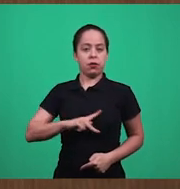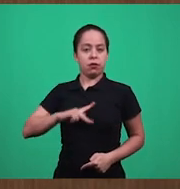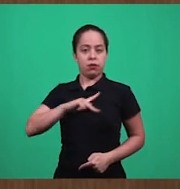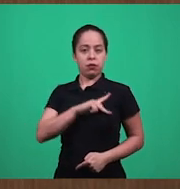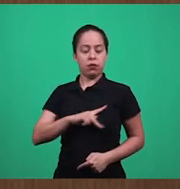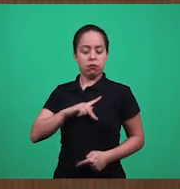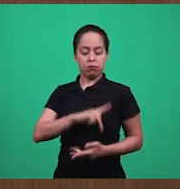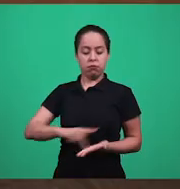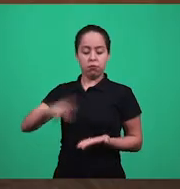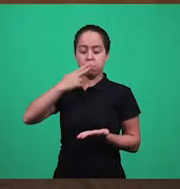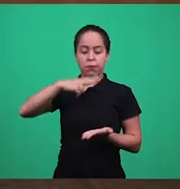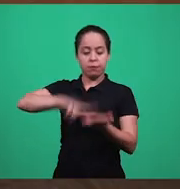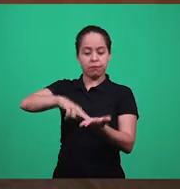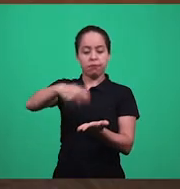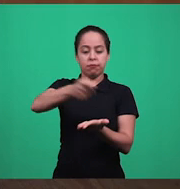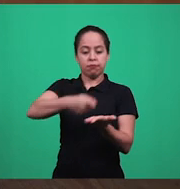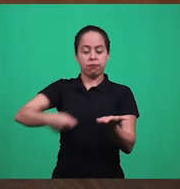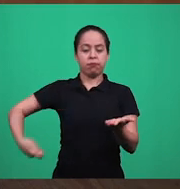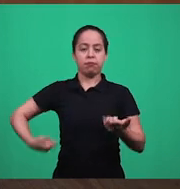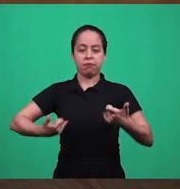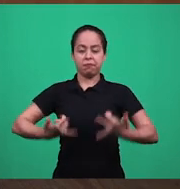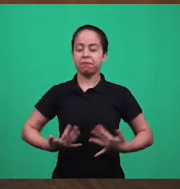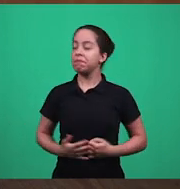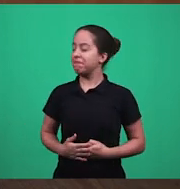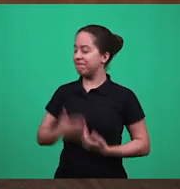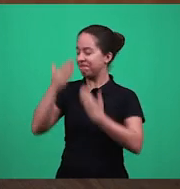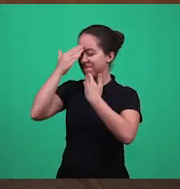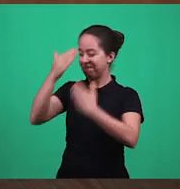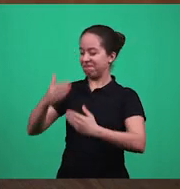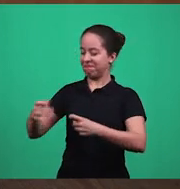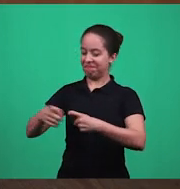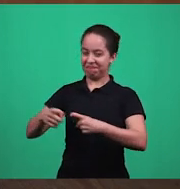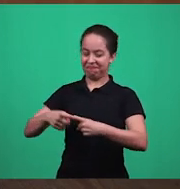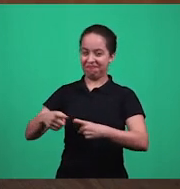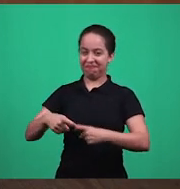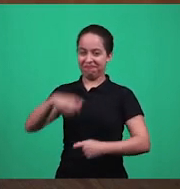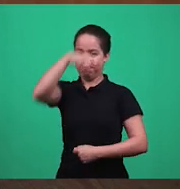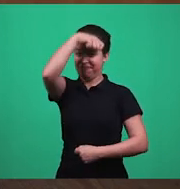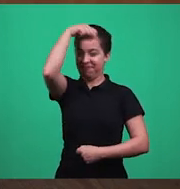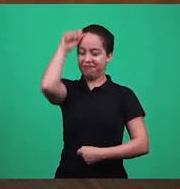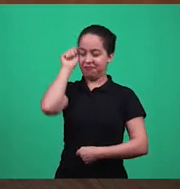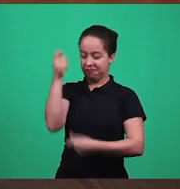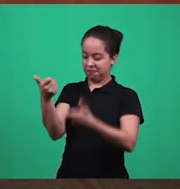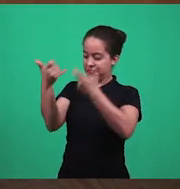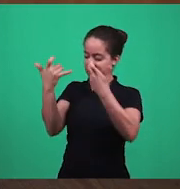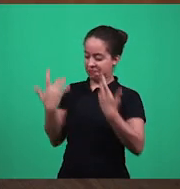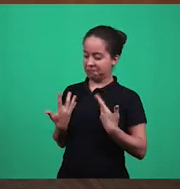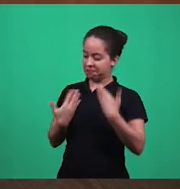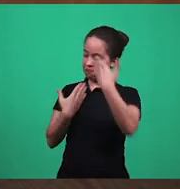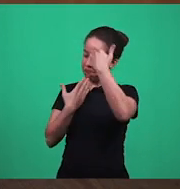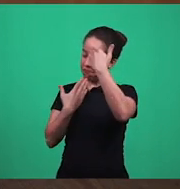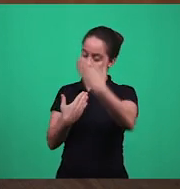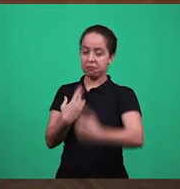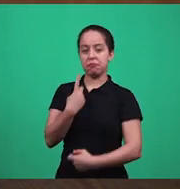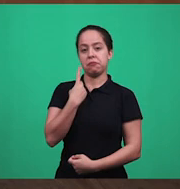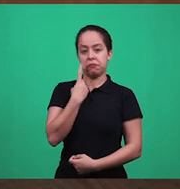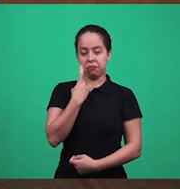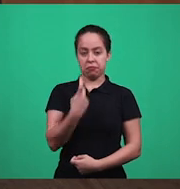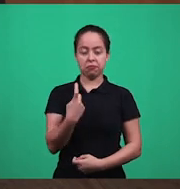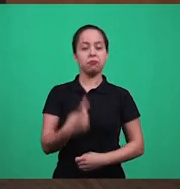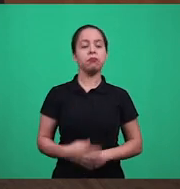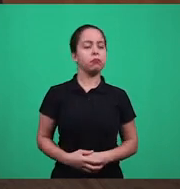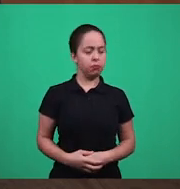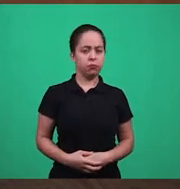nas suas cartas. Obrigado, doutor Amadeu, por seu esclarecimento. Muito